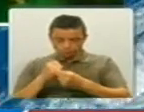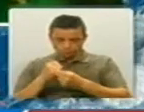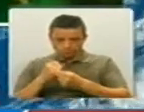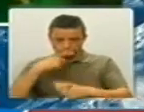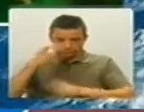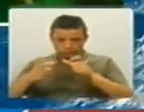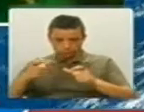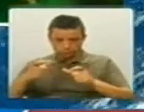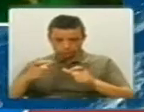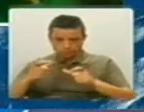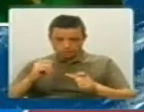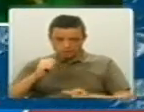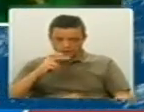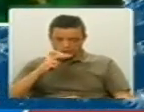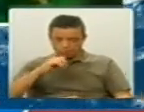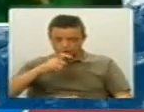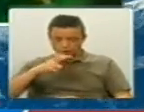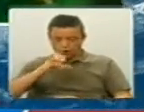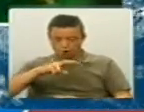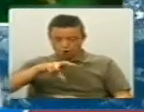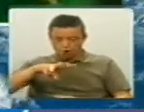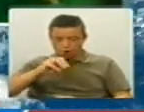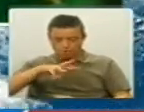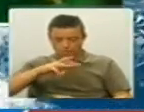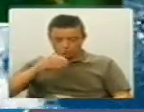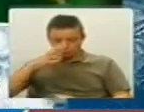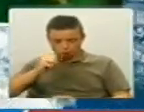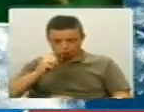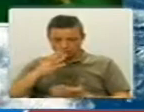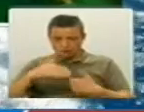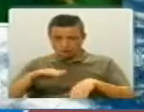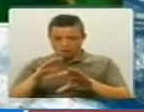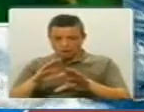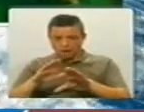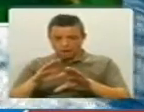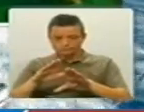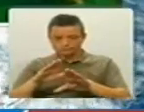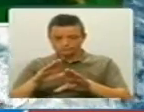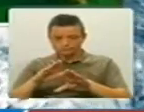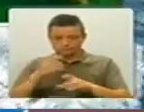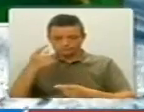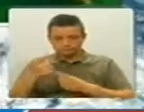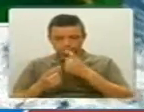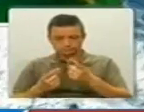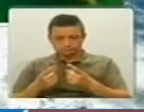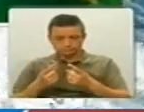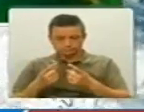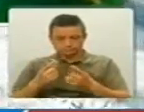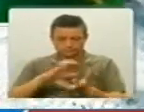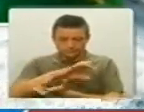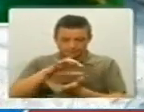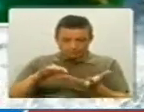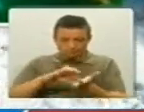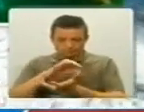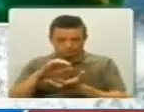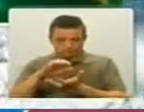astrónomos, teoricamente e também na prática, conseguem encontrar uma espécie de uma emissão remanescente, um pequeno burburinho, digamos assim, nas ondas de